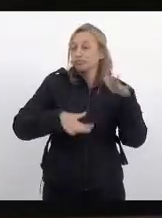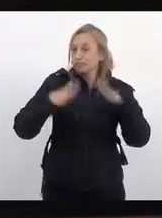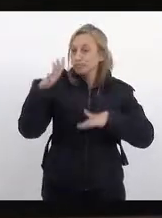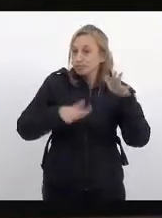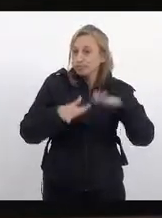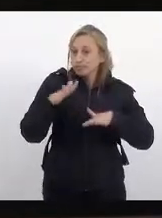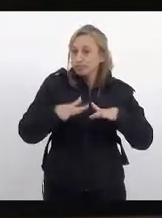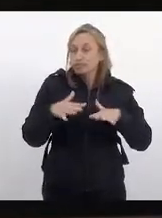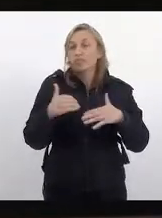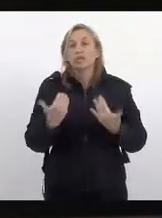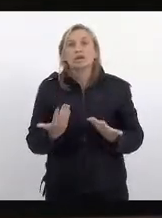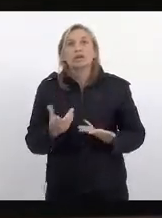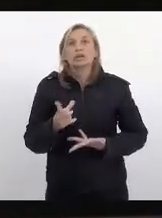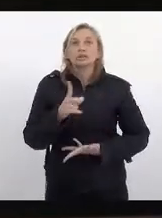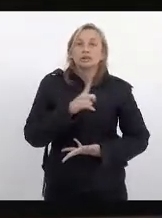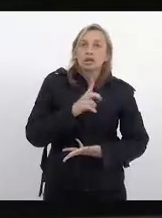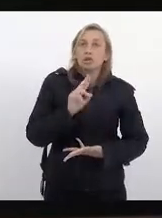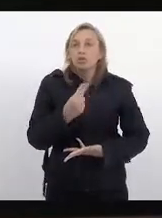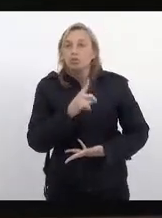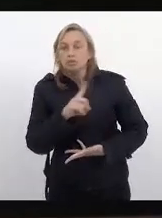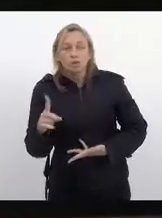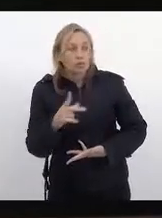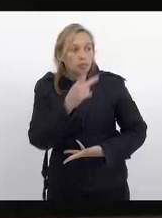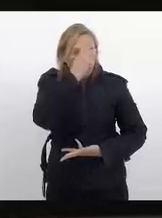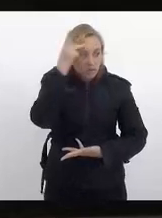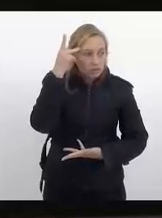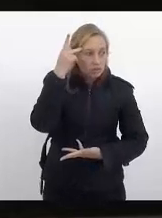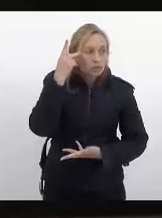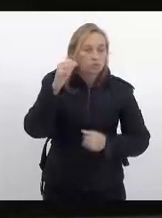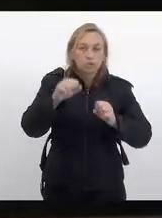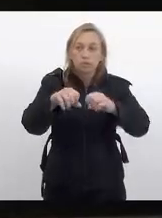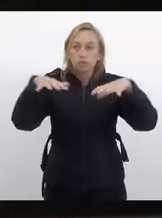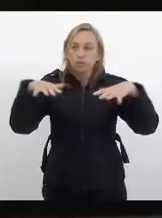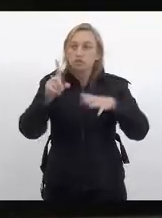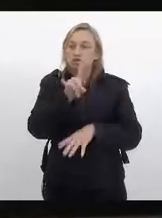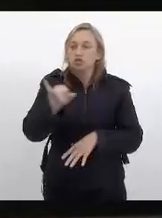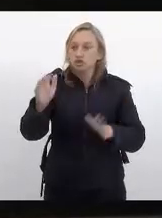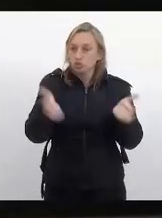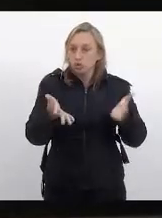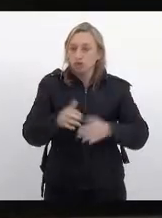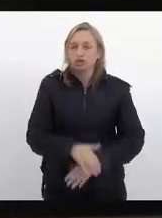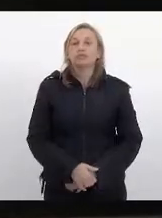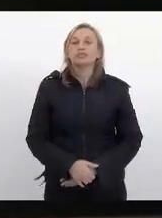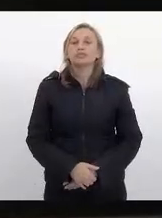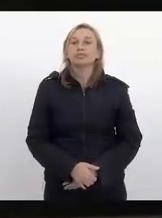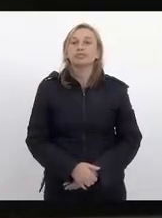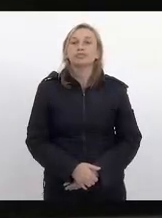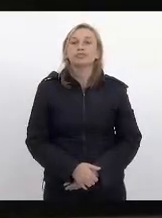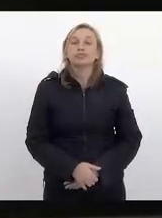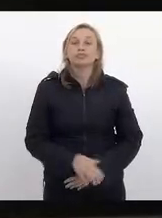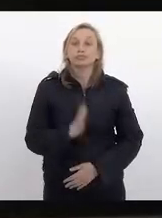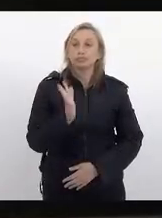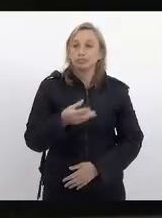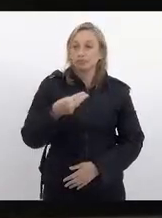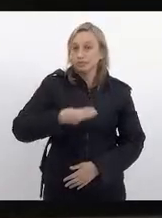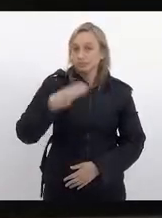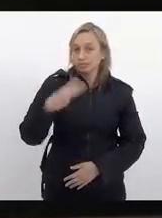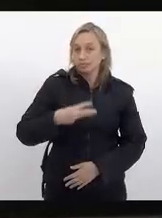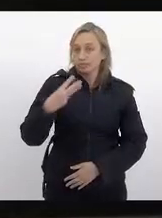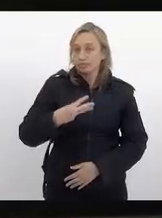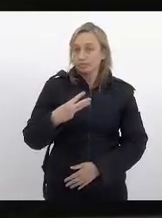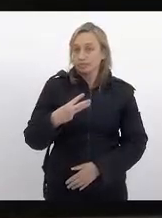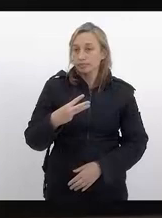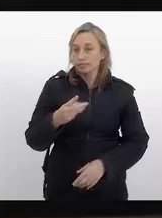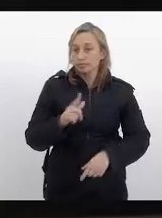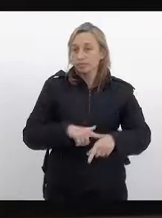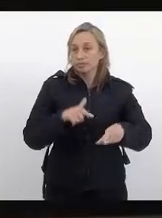Independente de ter ou não pessoas na galeria na data de hoje nós já é só no meu terceiro mandato